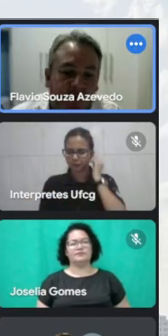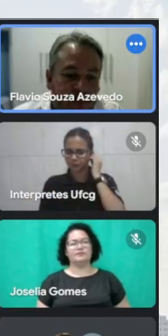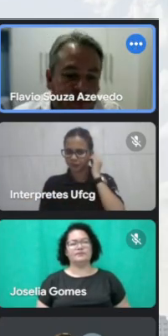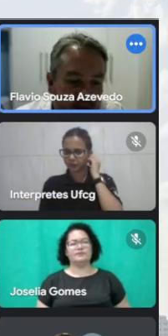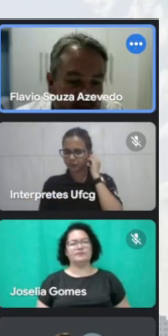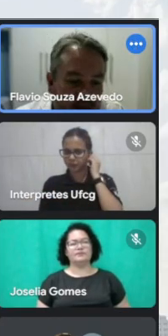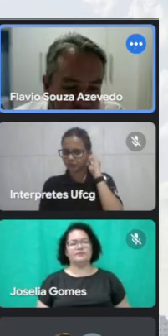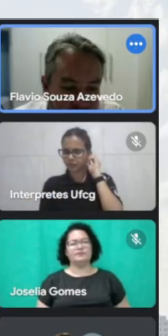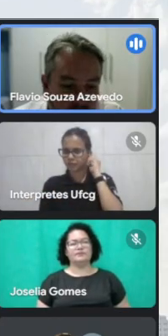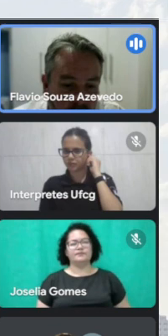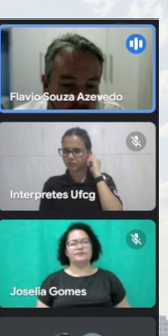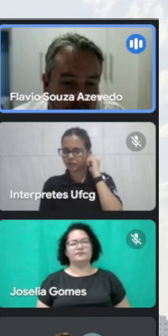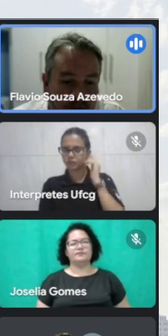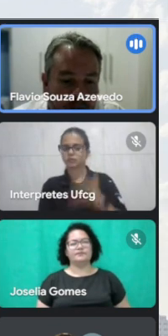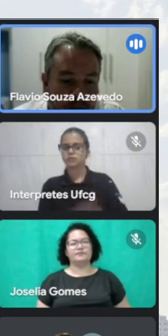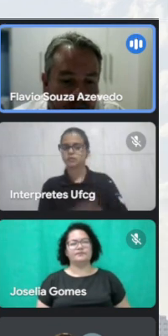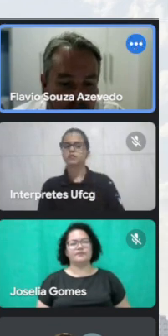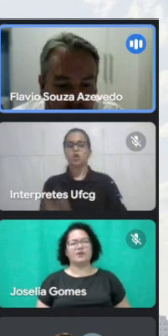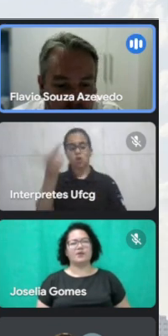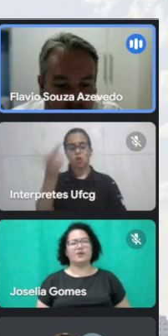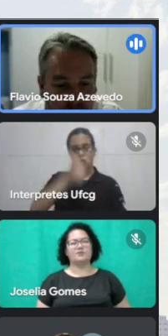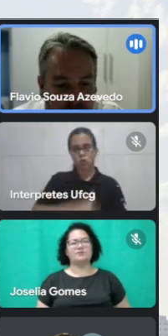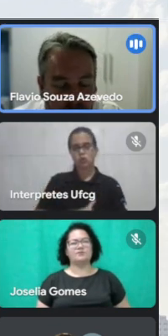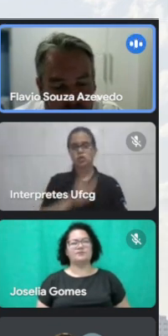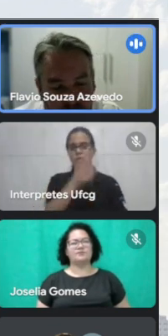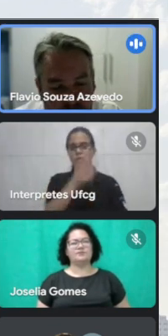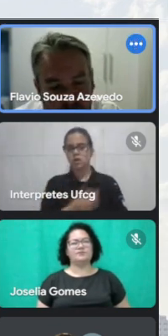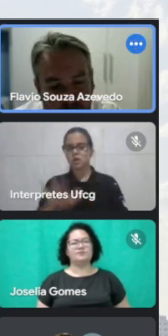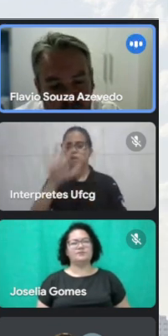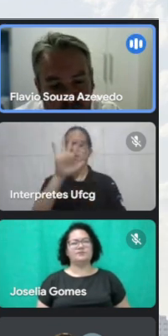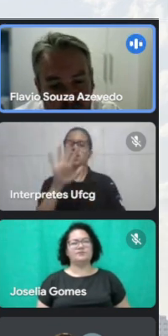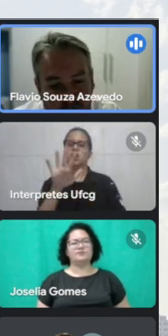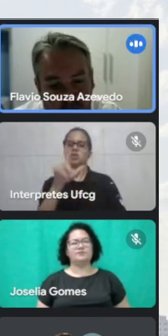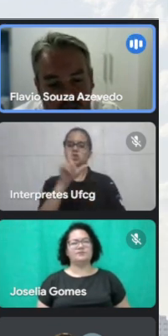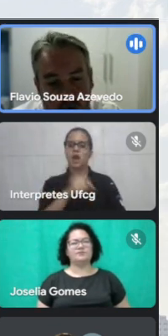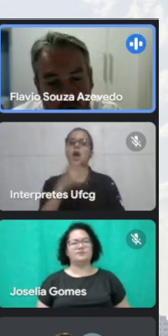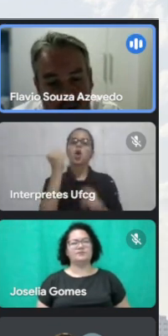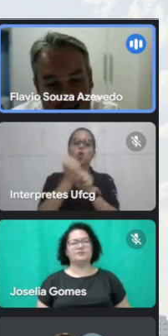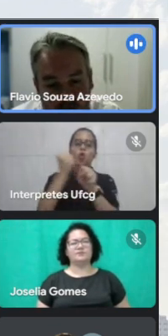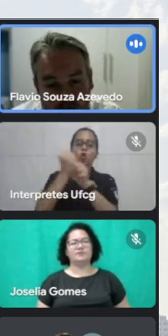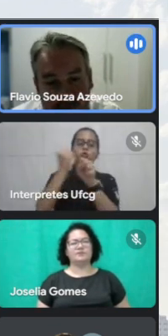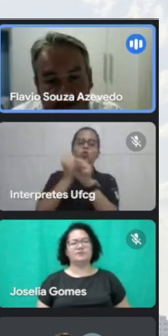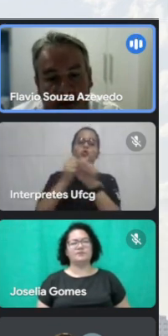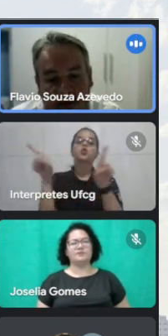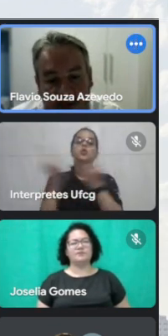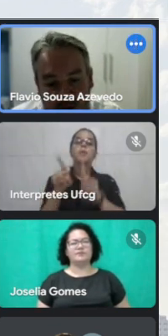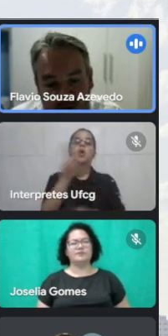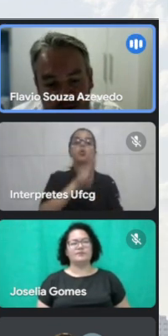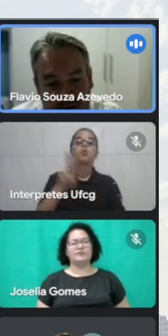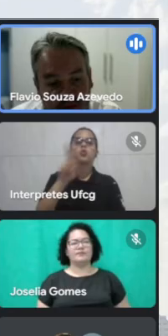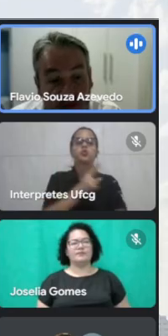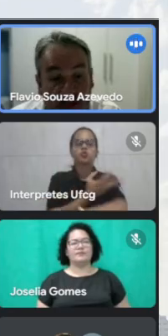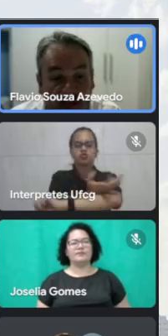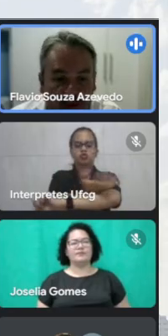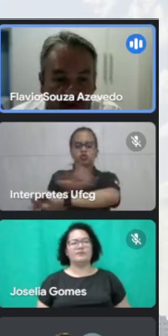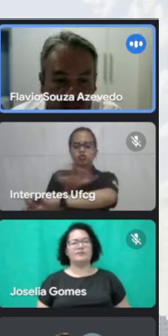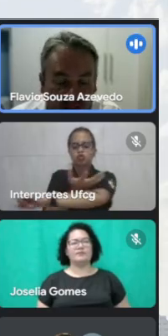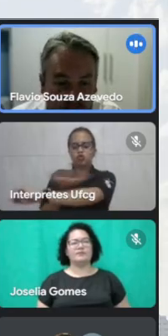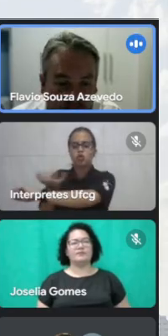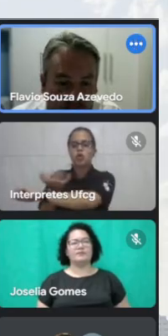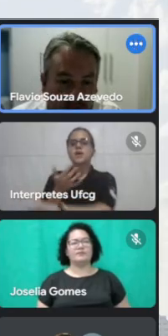Opa. Esse outro, né, é um pântano construído, plantado com macrófilas de